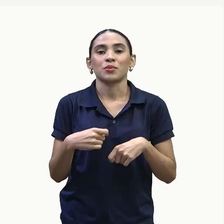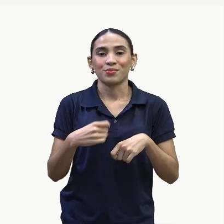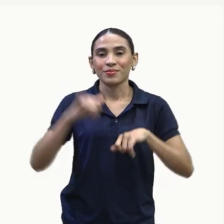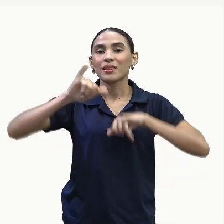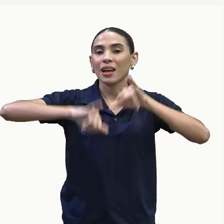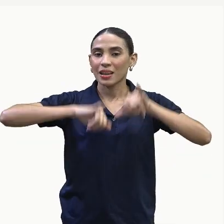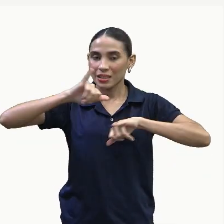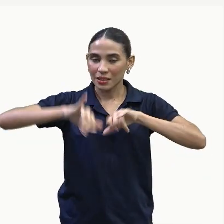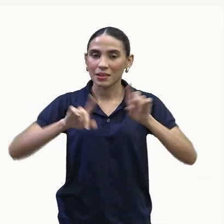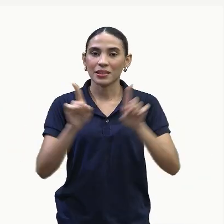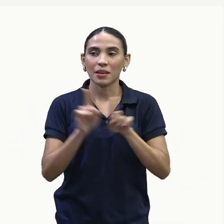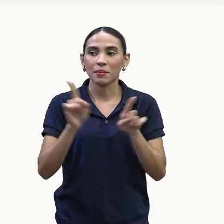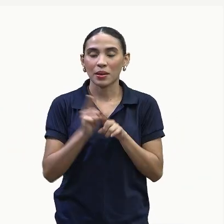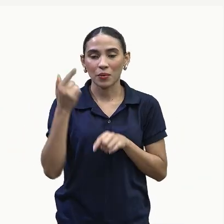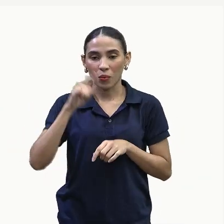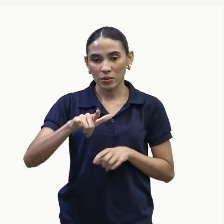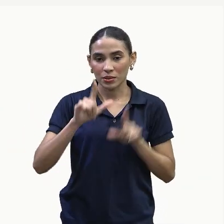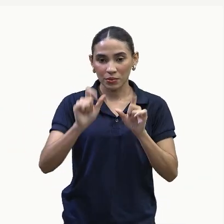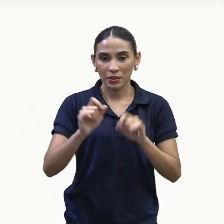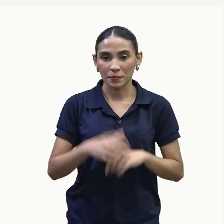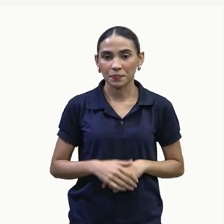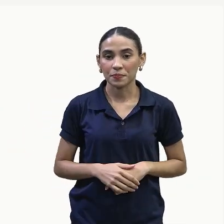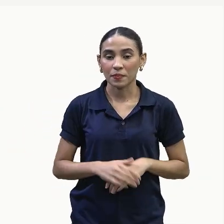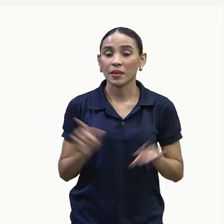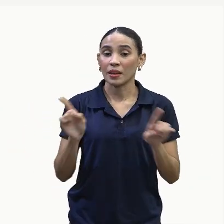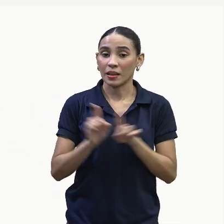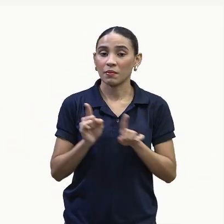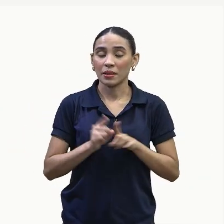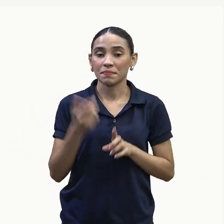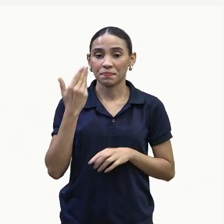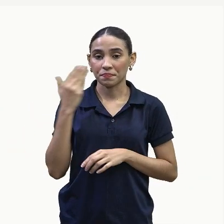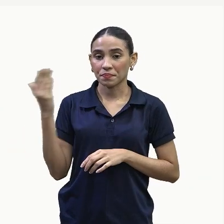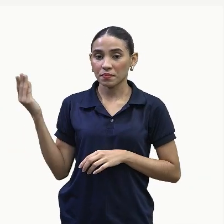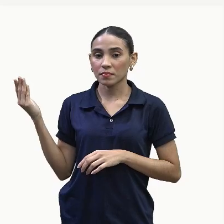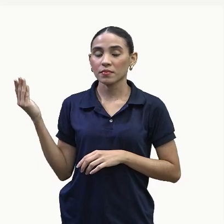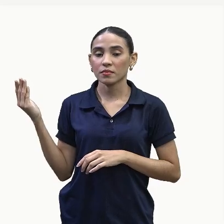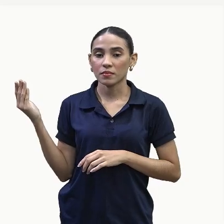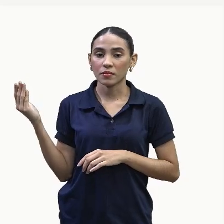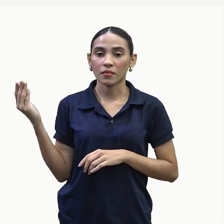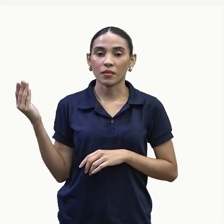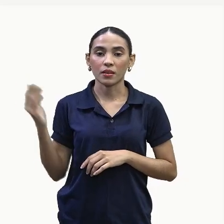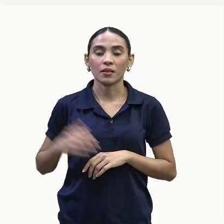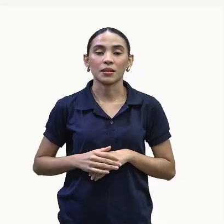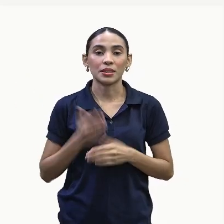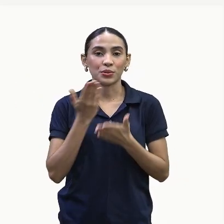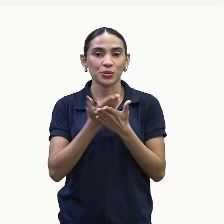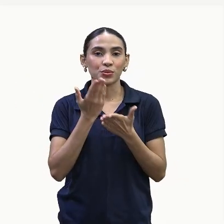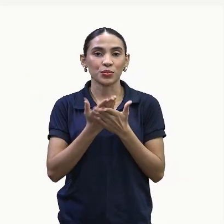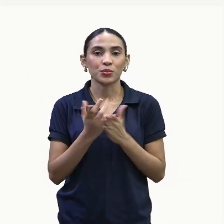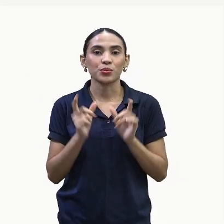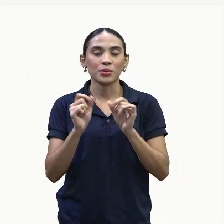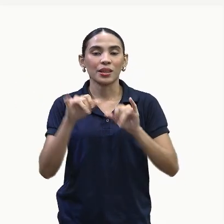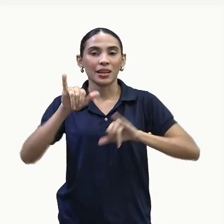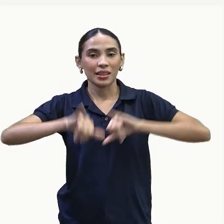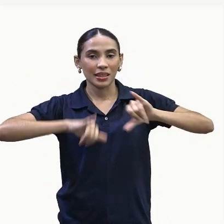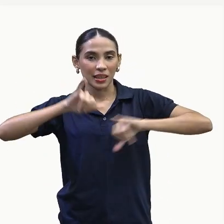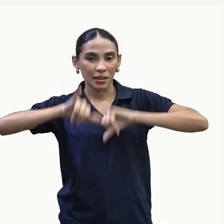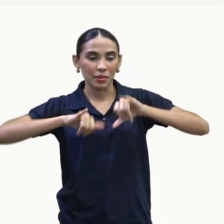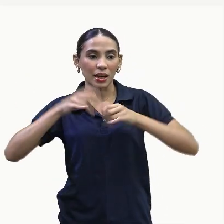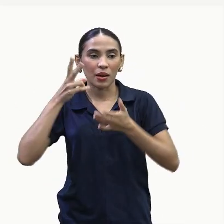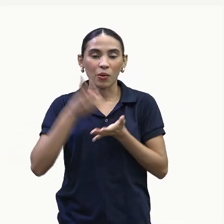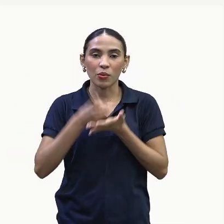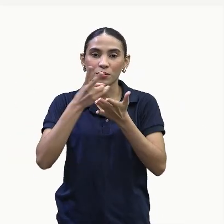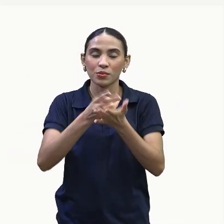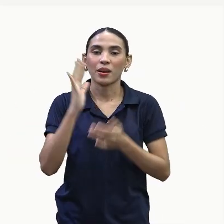química para poder, ó, também a base nitrogenada, dos estudos de química para